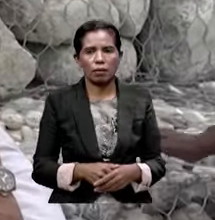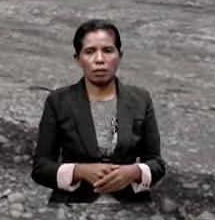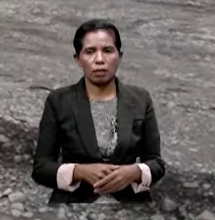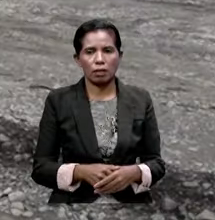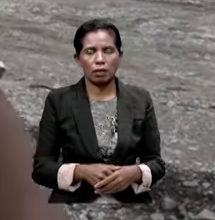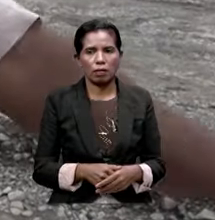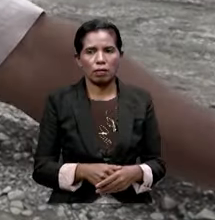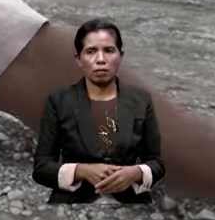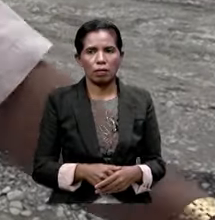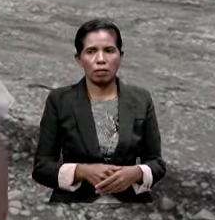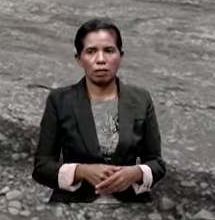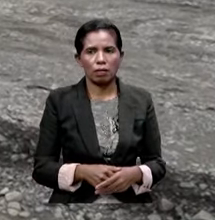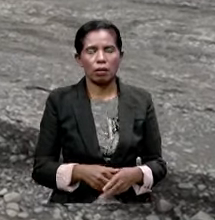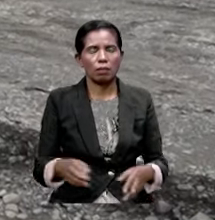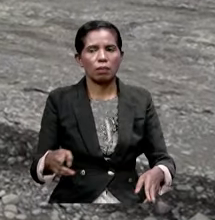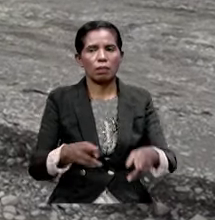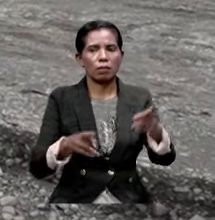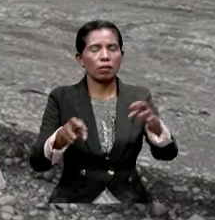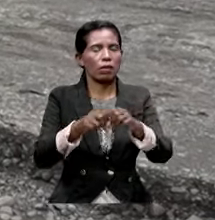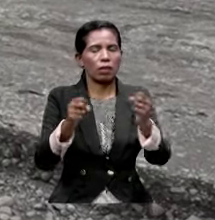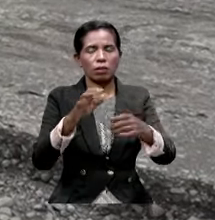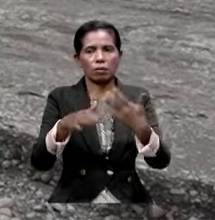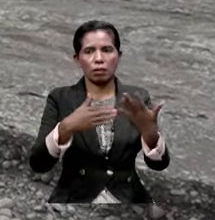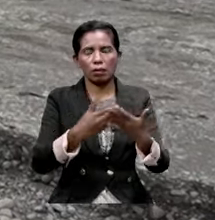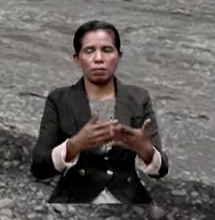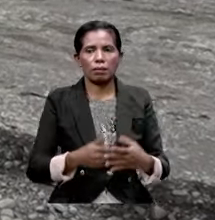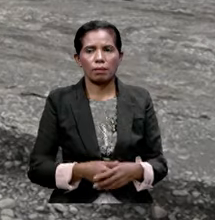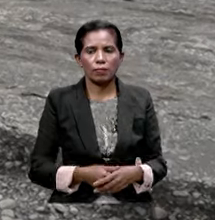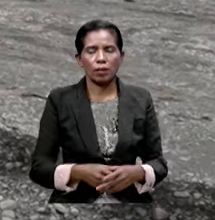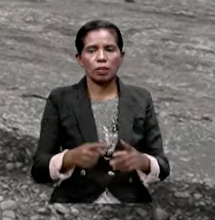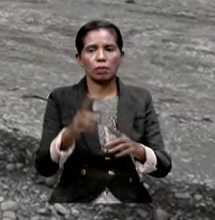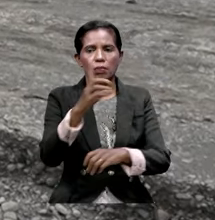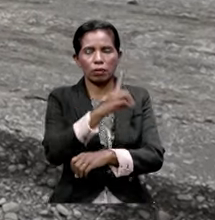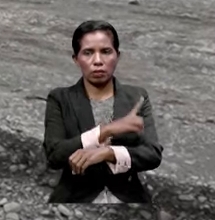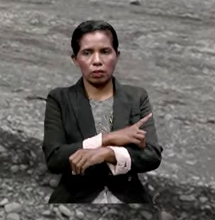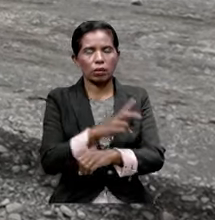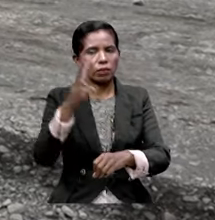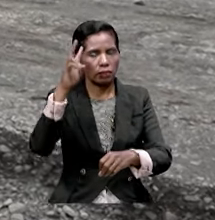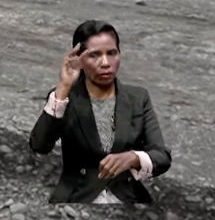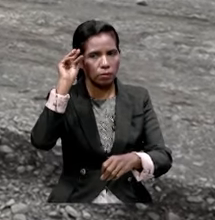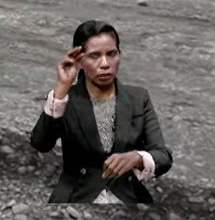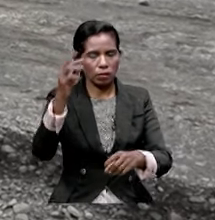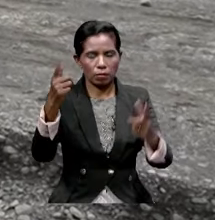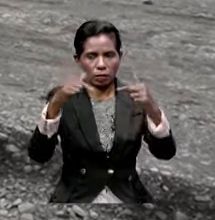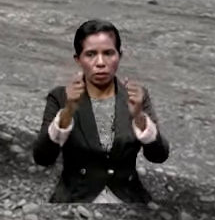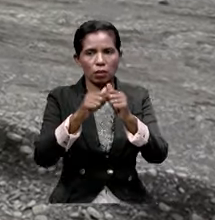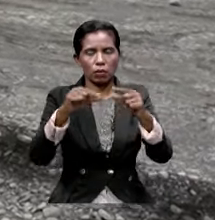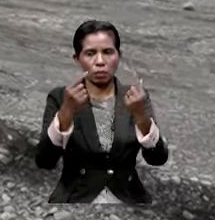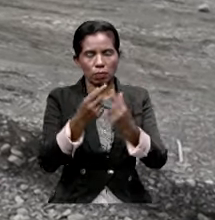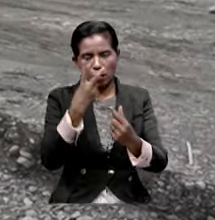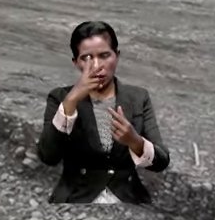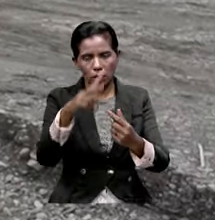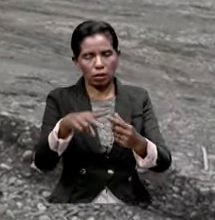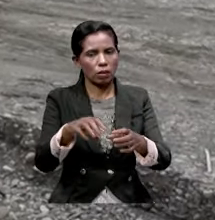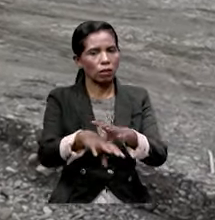mai, buat sana lai tiona. Tambah ne maka, ohin loron, visi ministro mai hene, honing ekipa mai hene, haruka